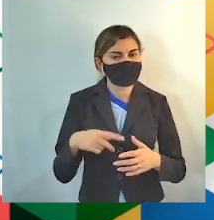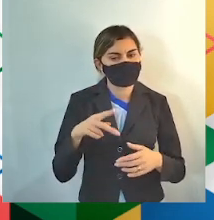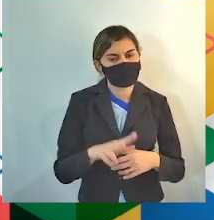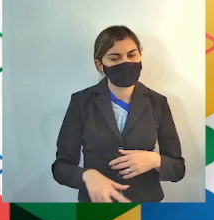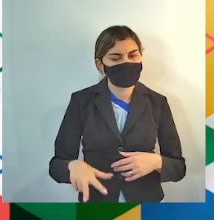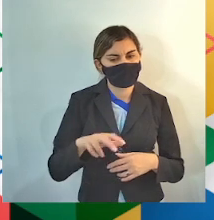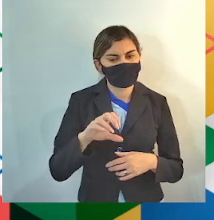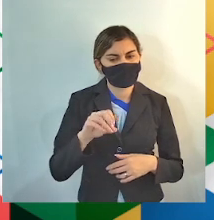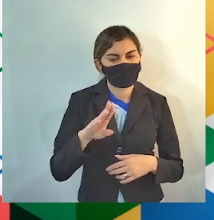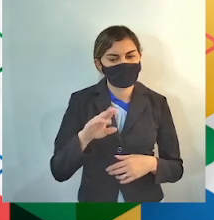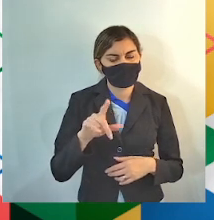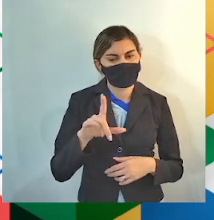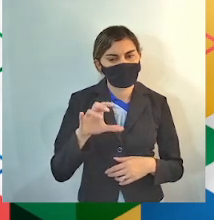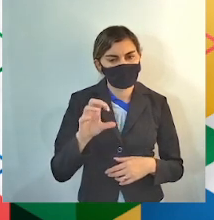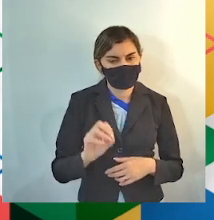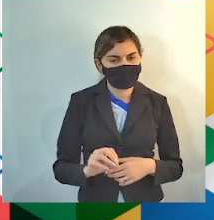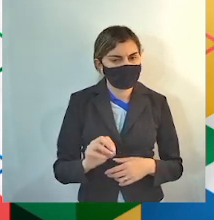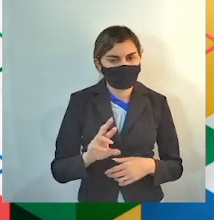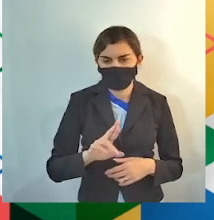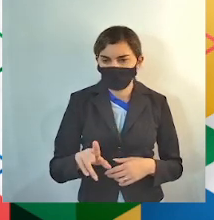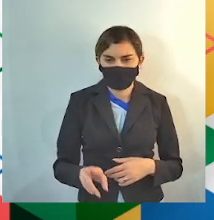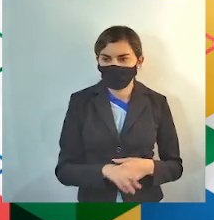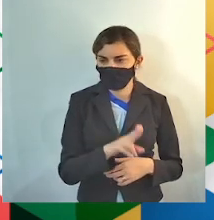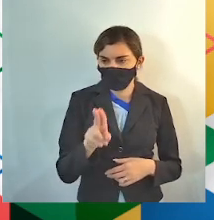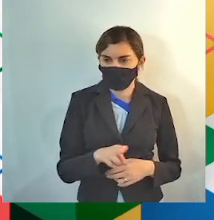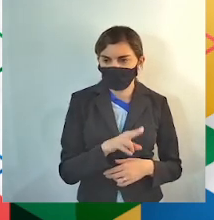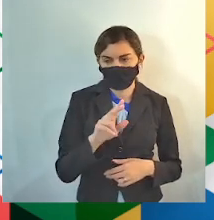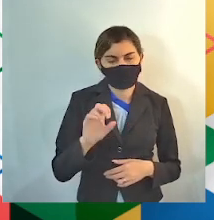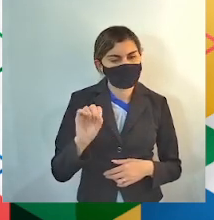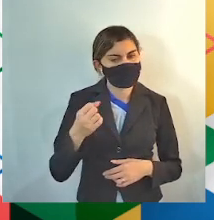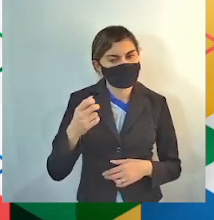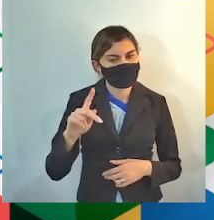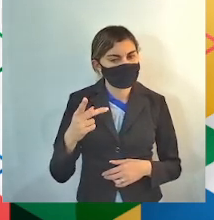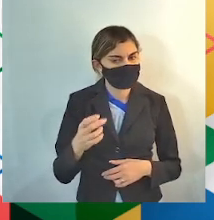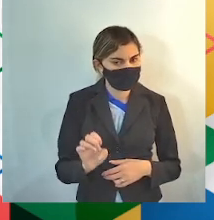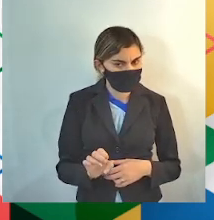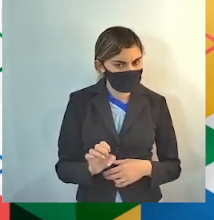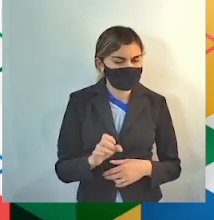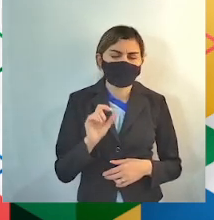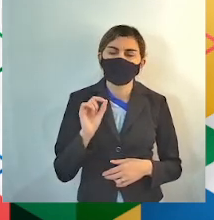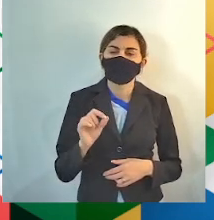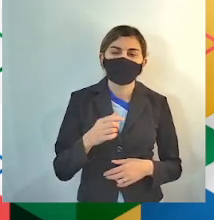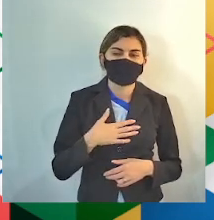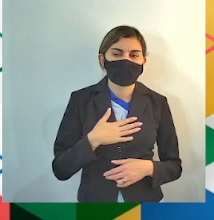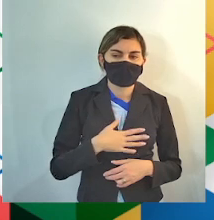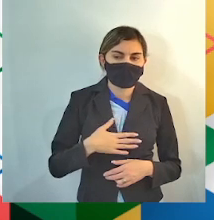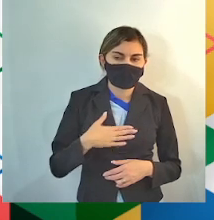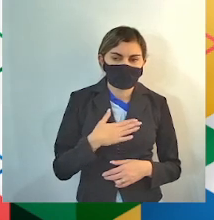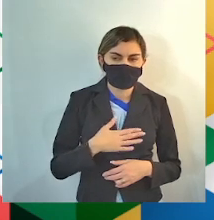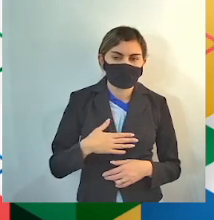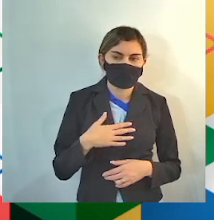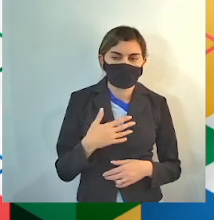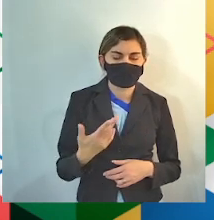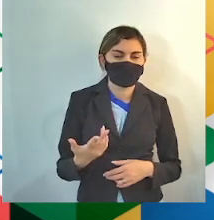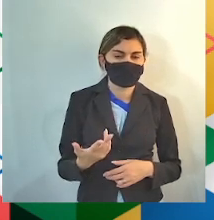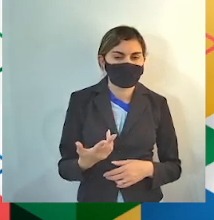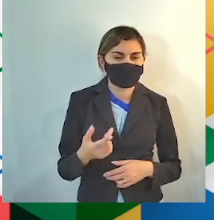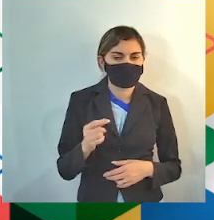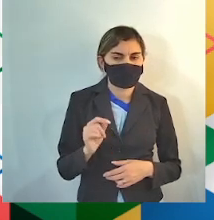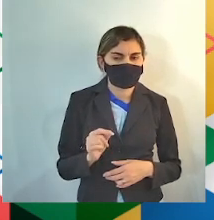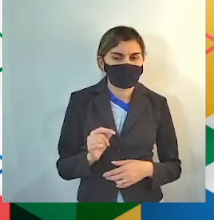pronome oblíquo. Então, eu não vou usar she, eu tenho que usar her. Então, quem é que gosta de ice cream